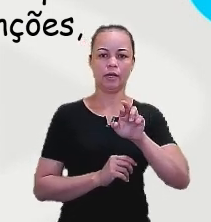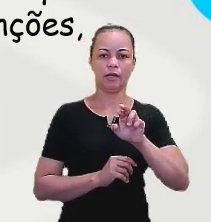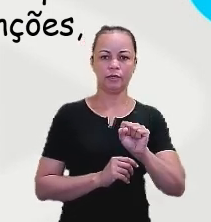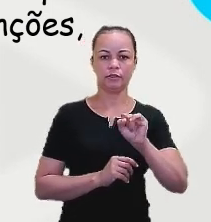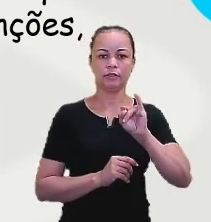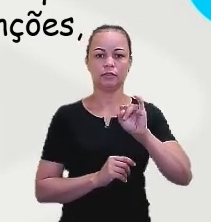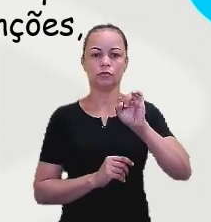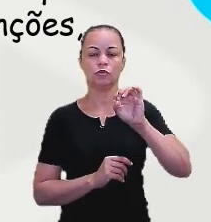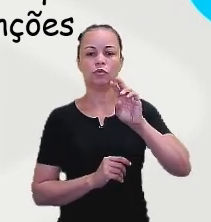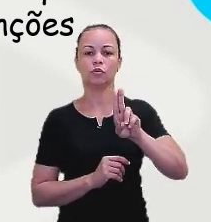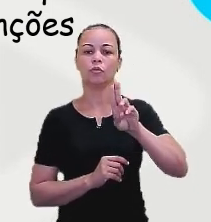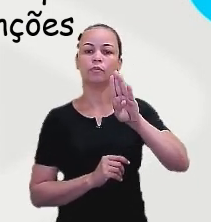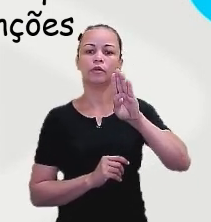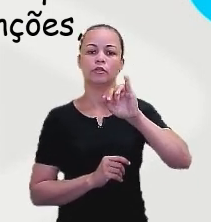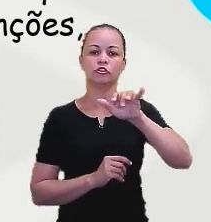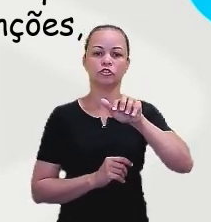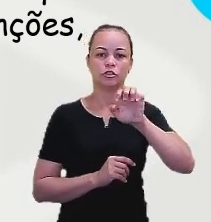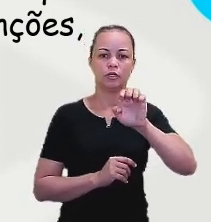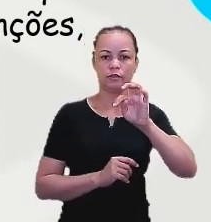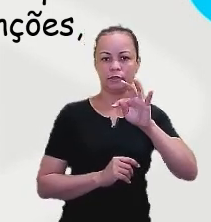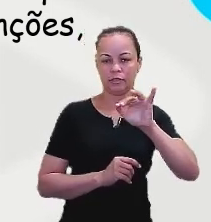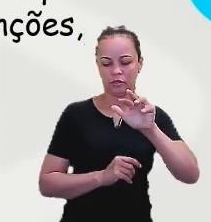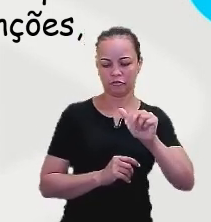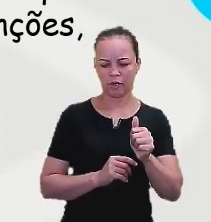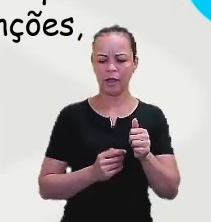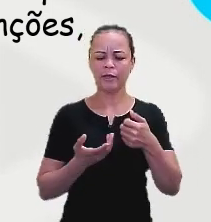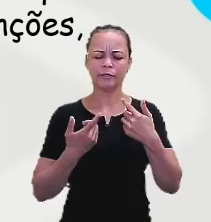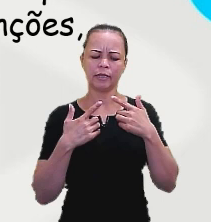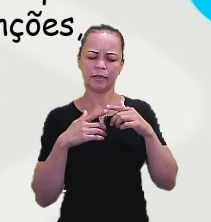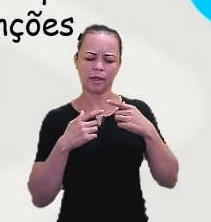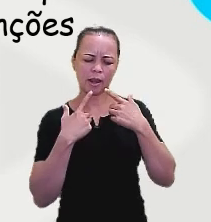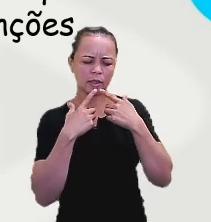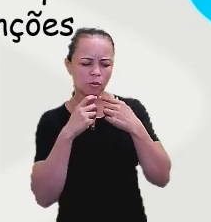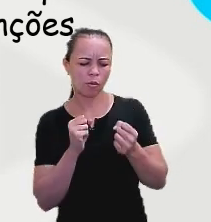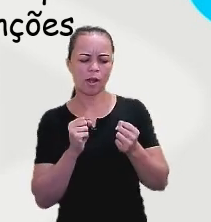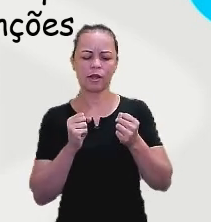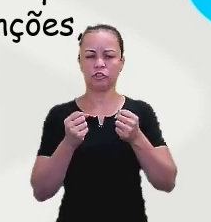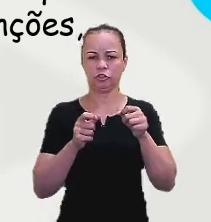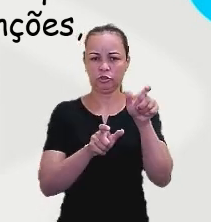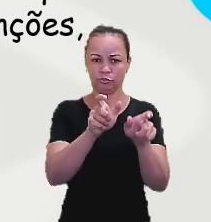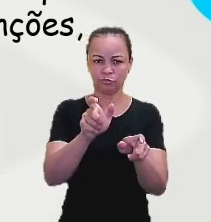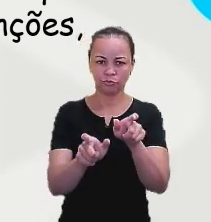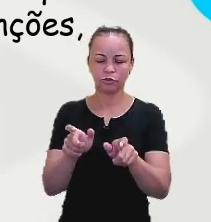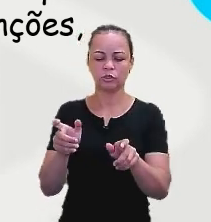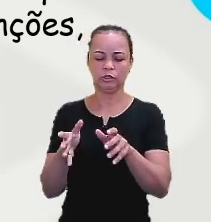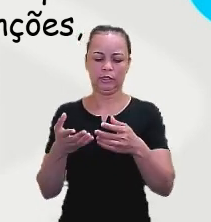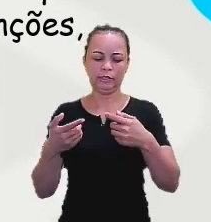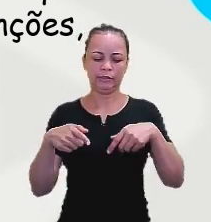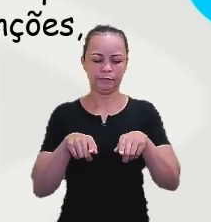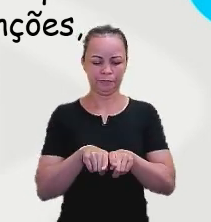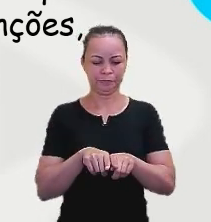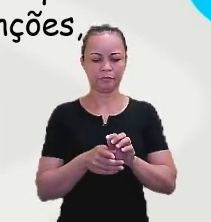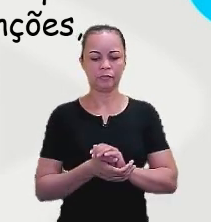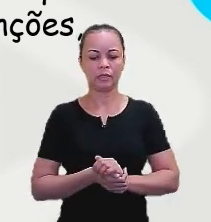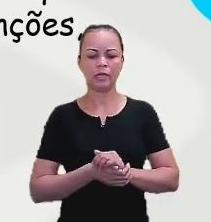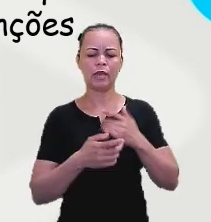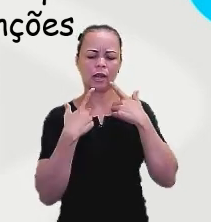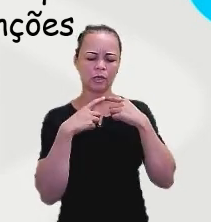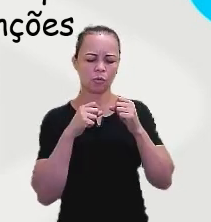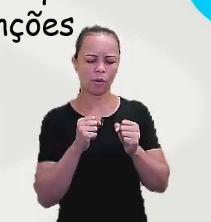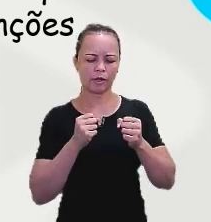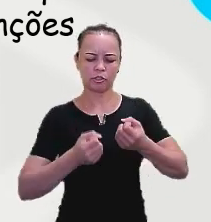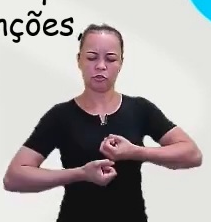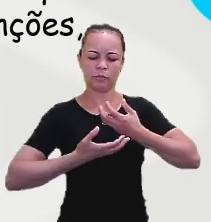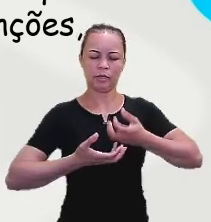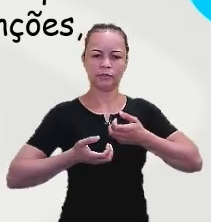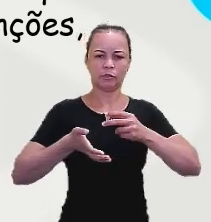entre os sujeitos. E a linguagem, que é um sistema de significação simbólica que permite que expressemos nossas